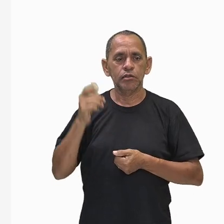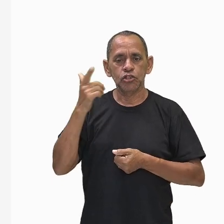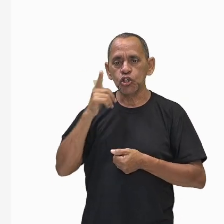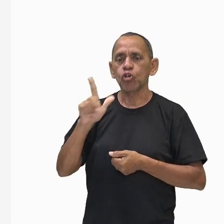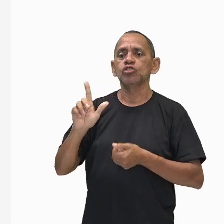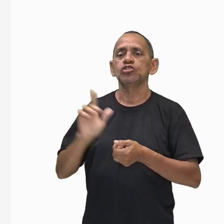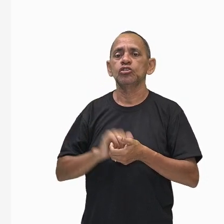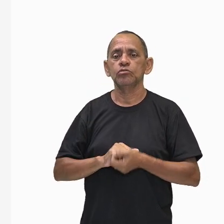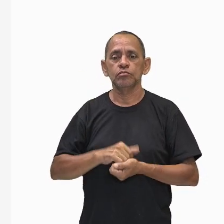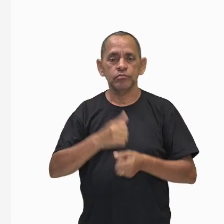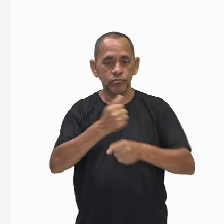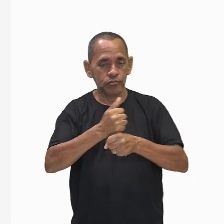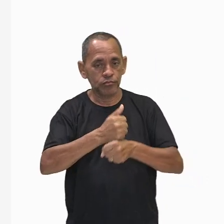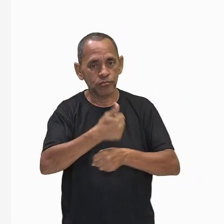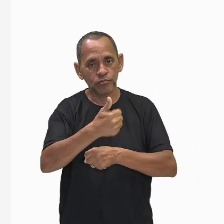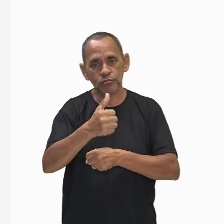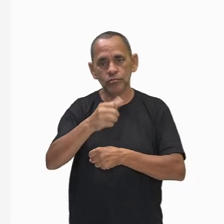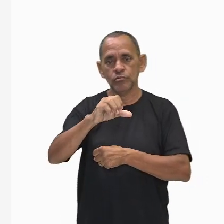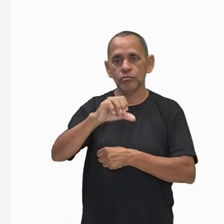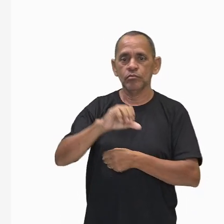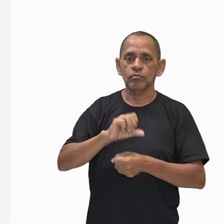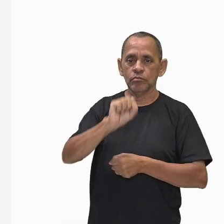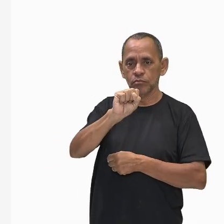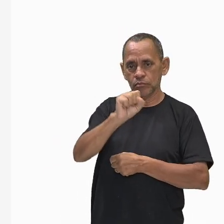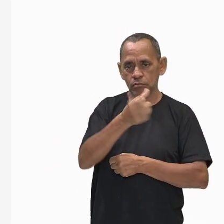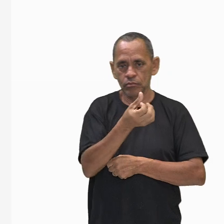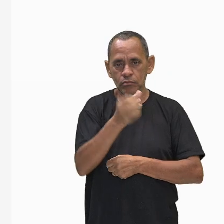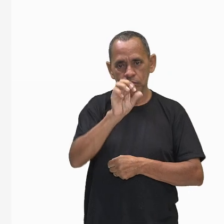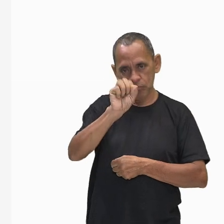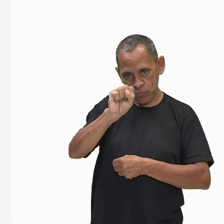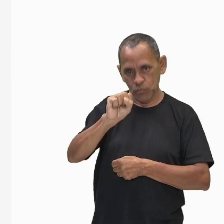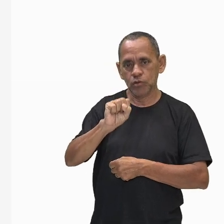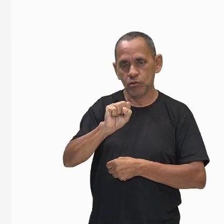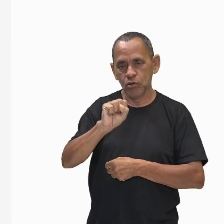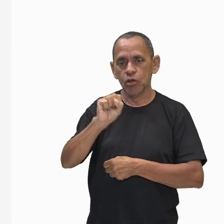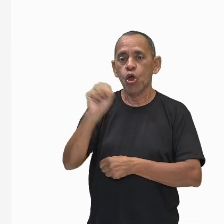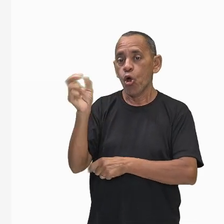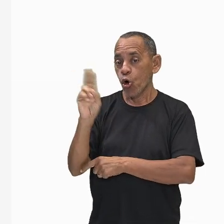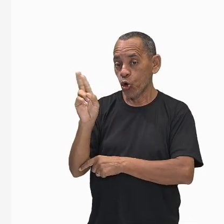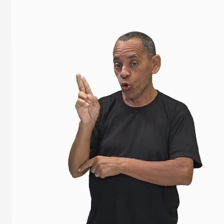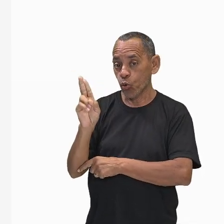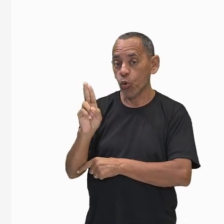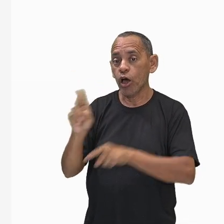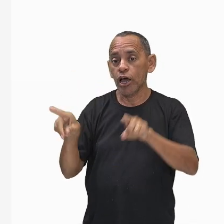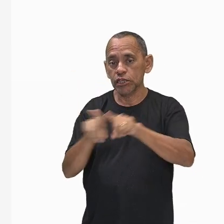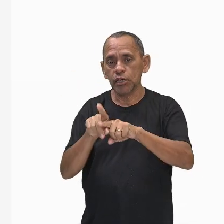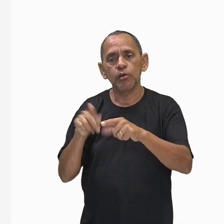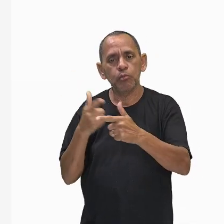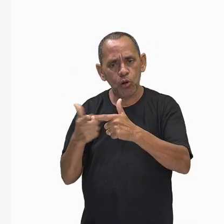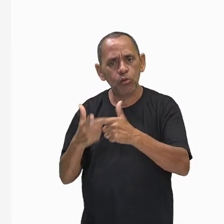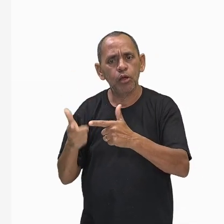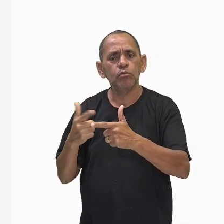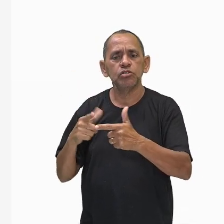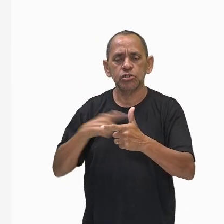1868. Vamos adiante. No caso uruguaio, o país saiu também